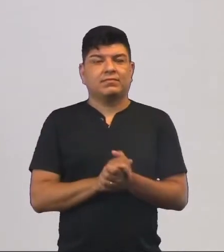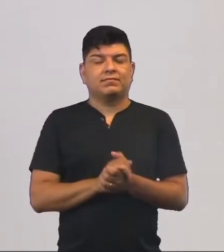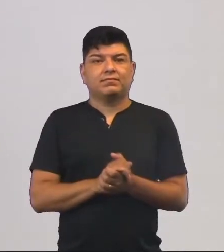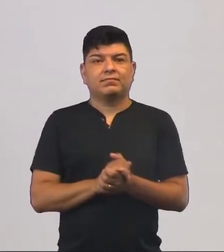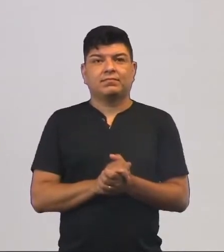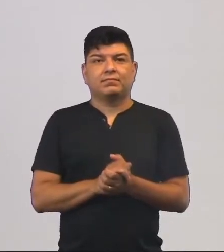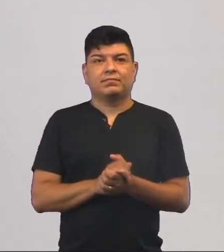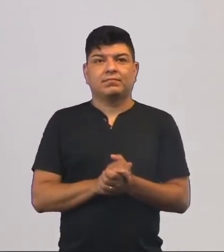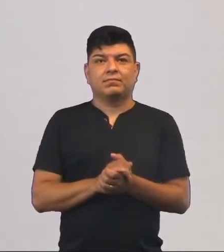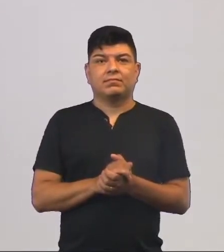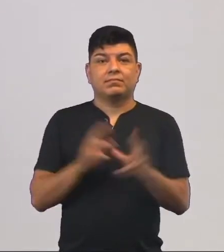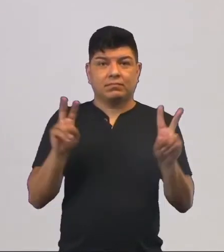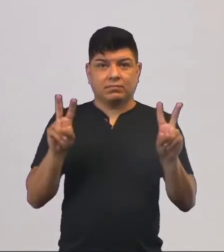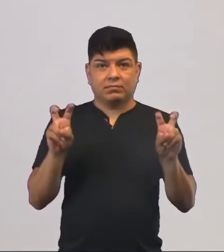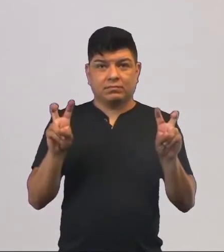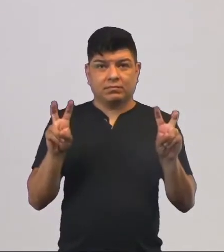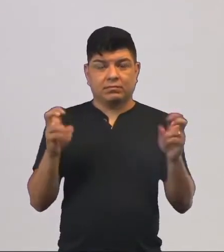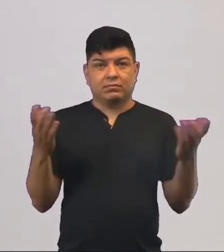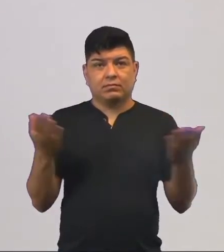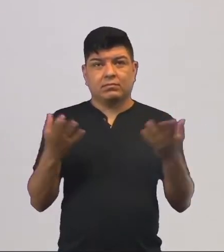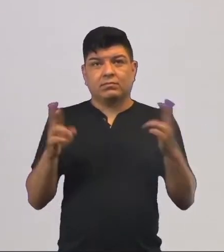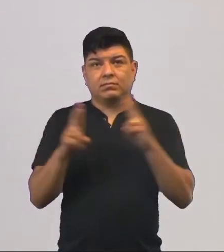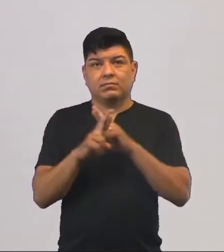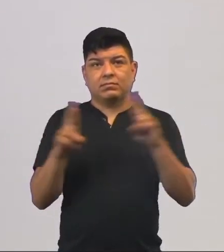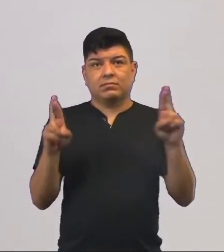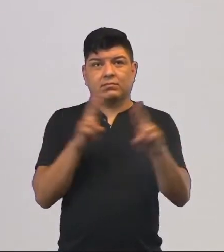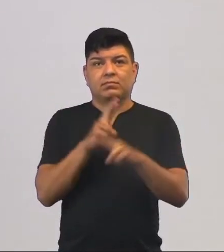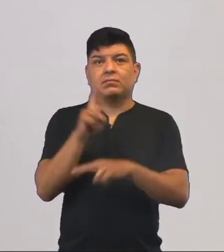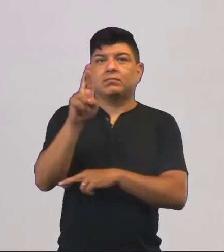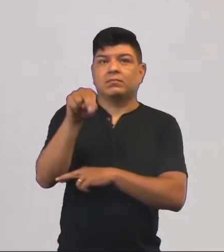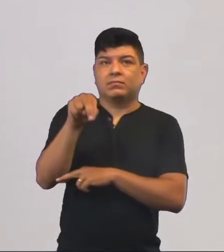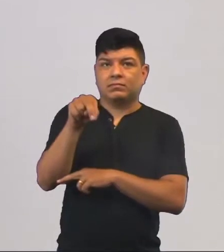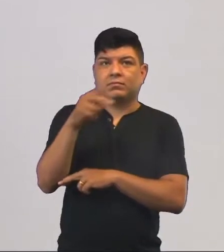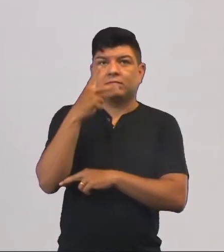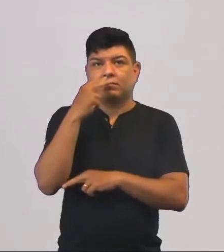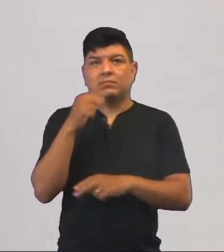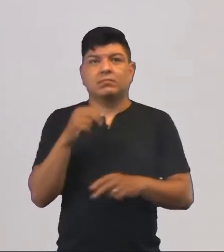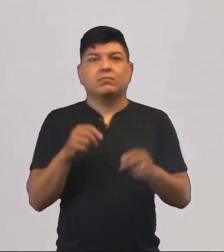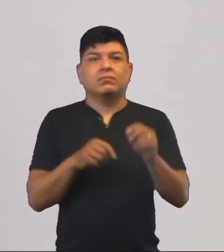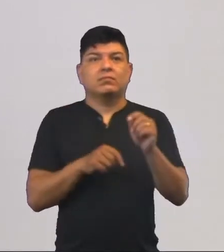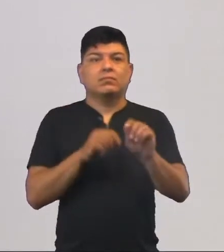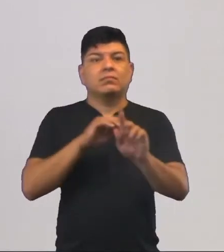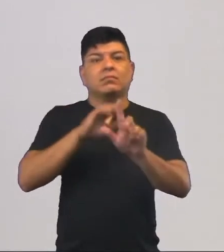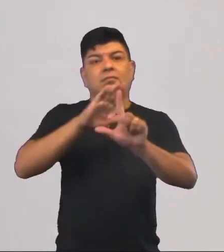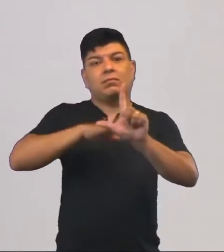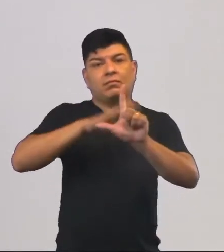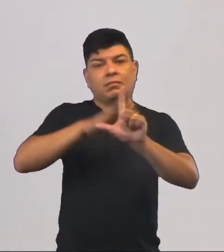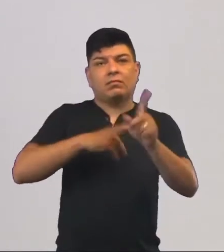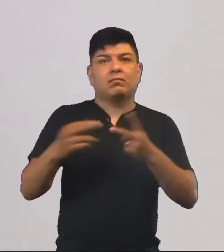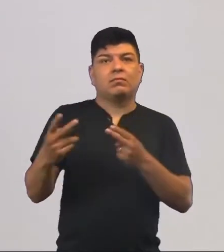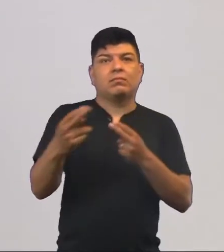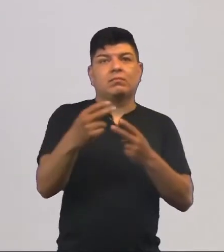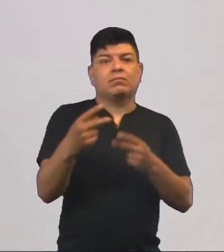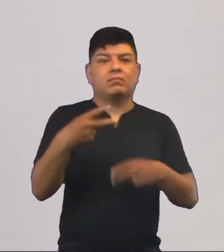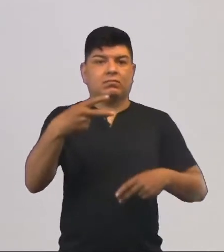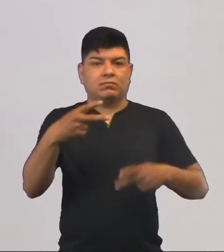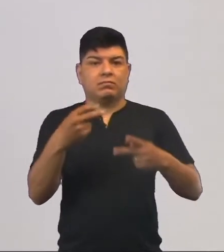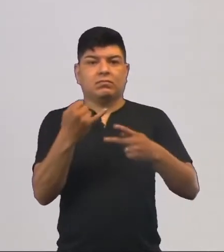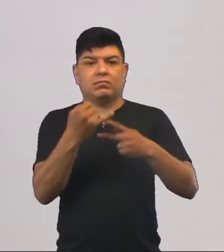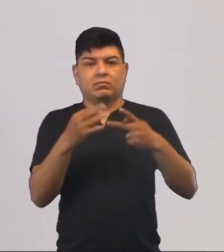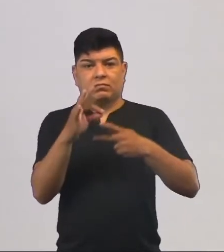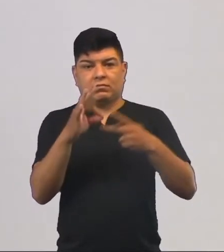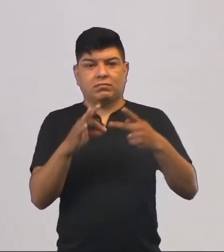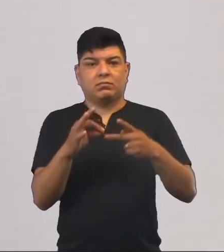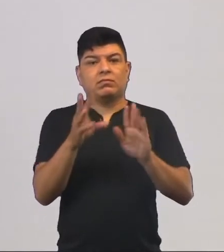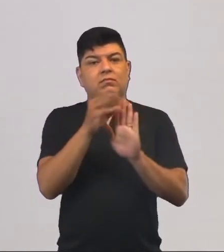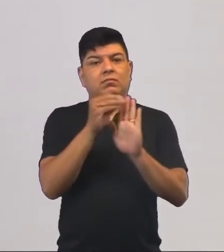Gente, o nosso assunto de hoje é relação da razão entre os perímetros e entre as áreas de dois polígonos.